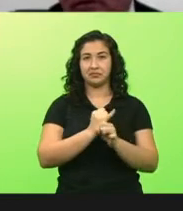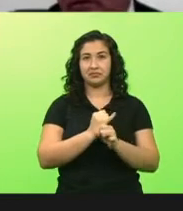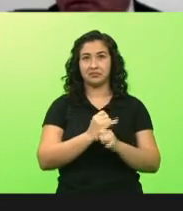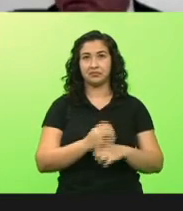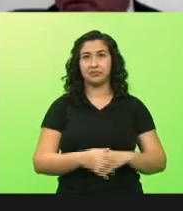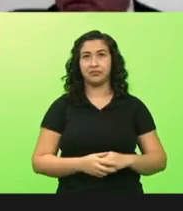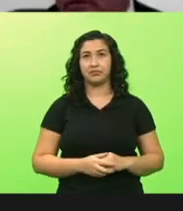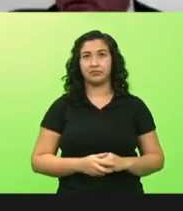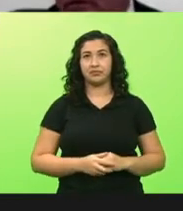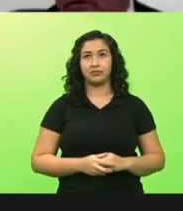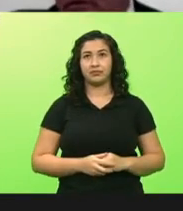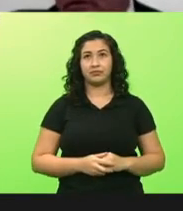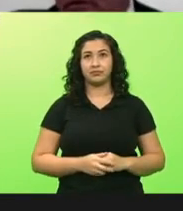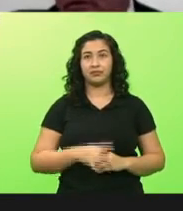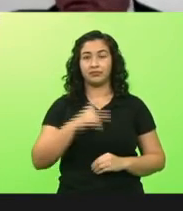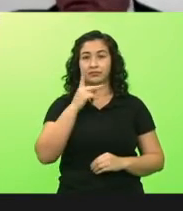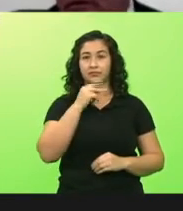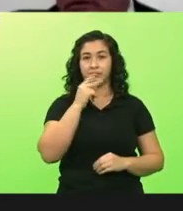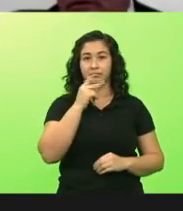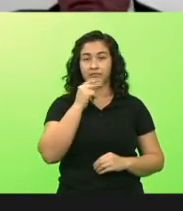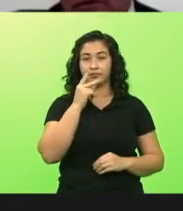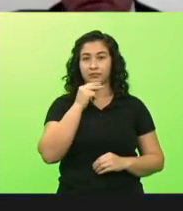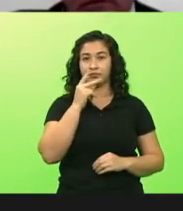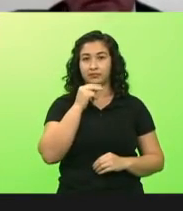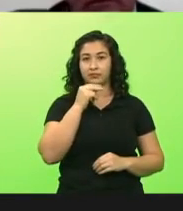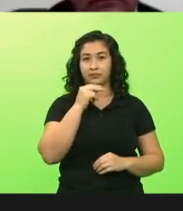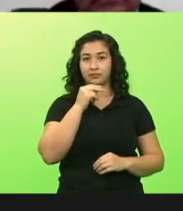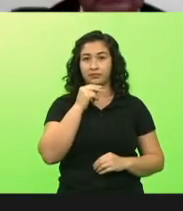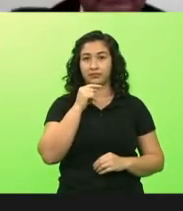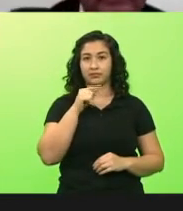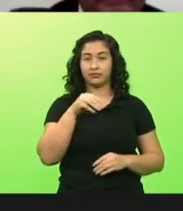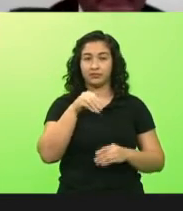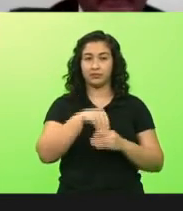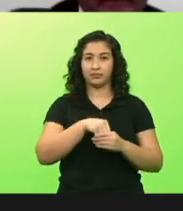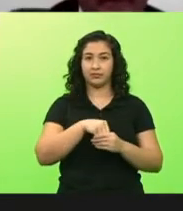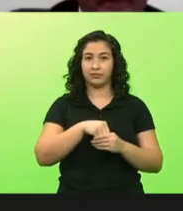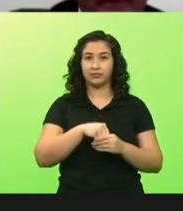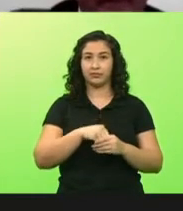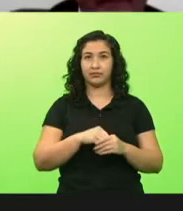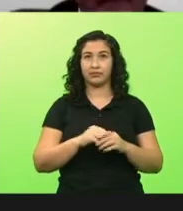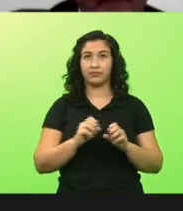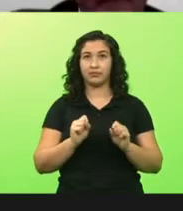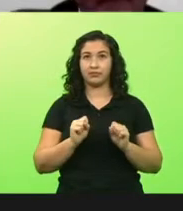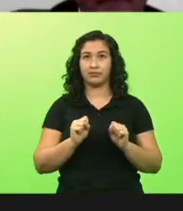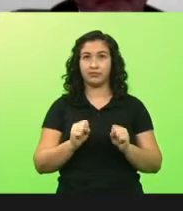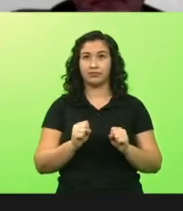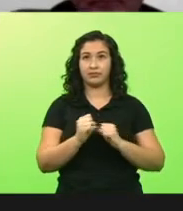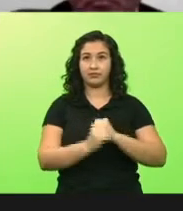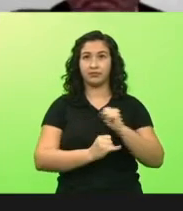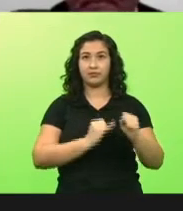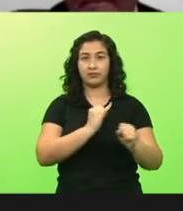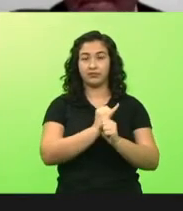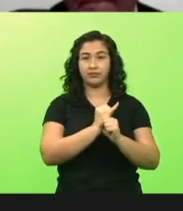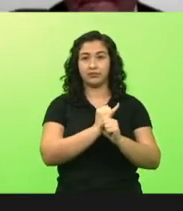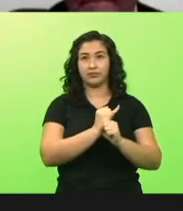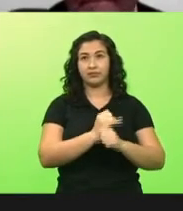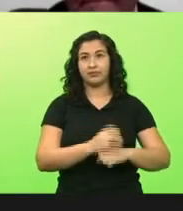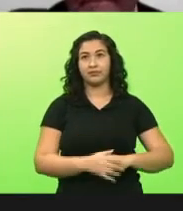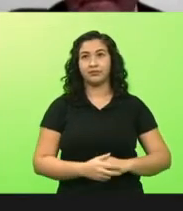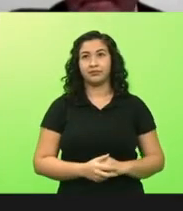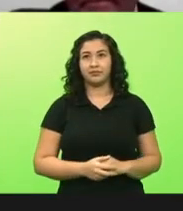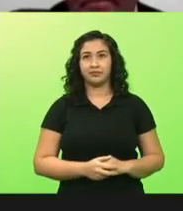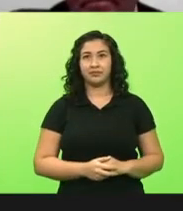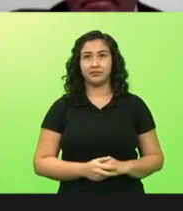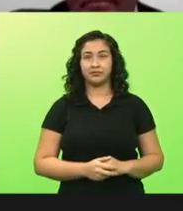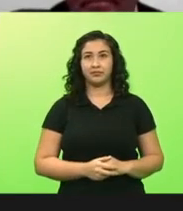deputado Clary Kennedy Nunes, Vossa Excelência, exerceu o direito de voto de forma virtual. Obrigado. Senhor presidente, por